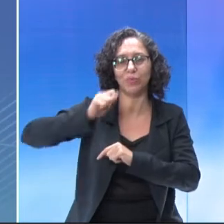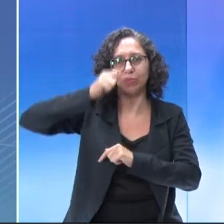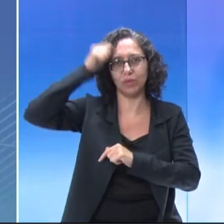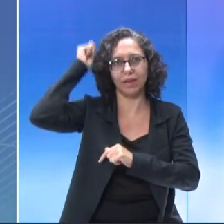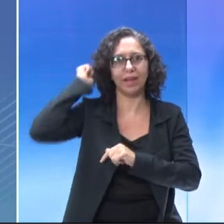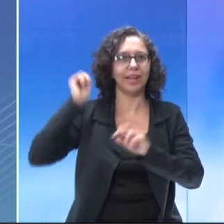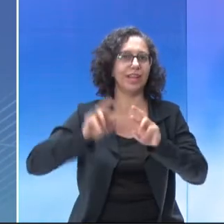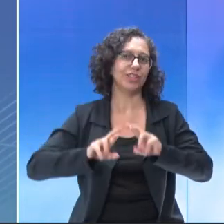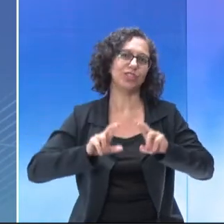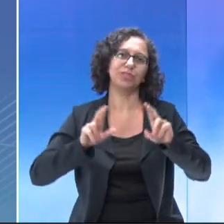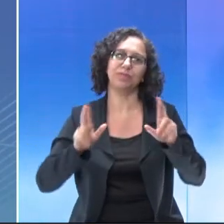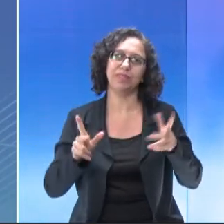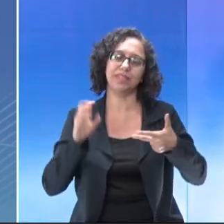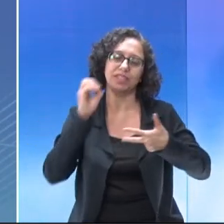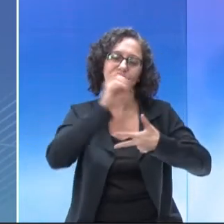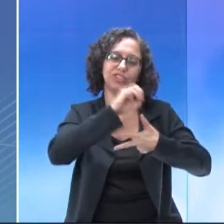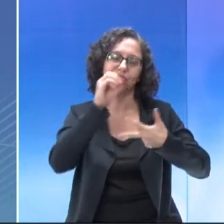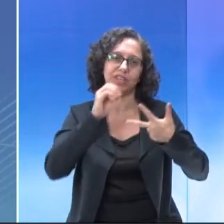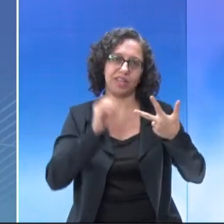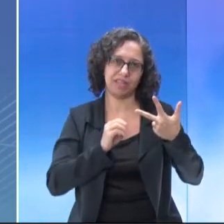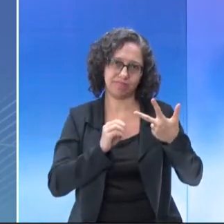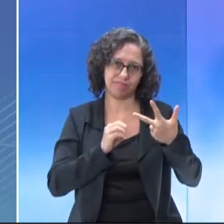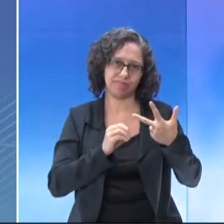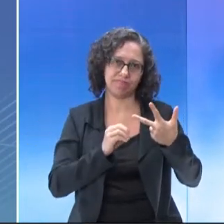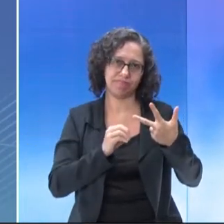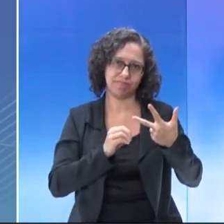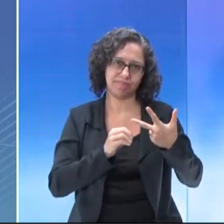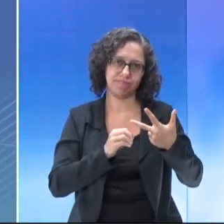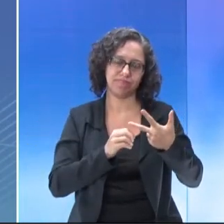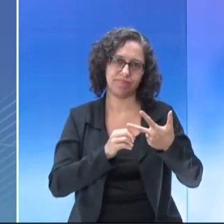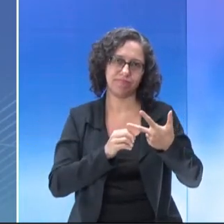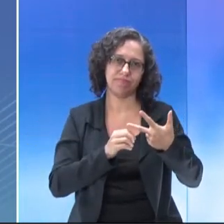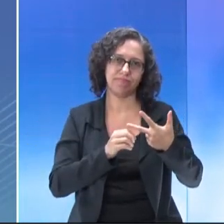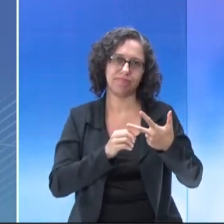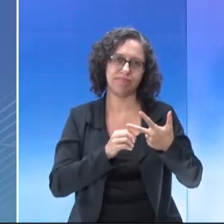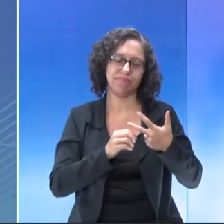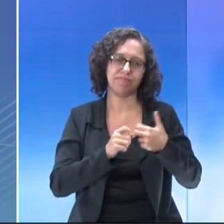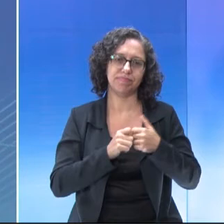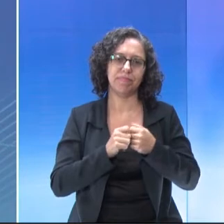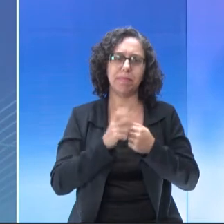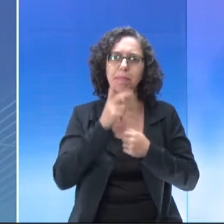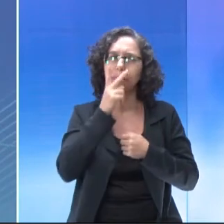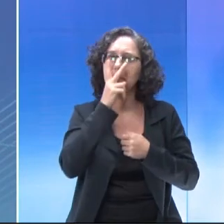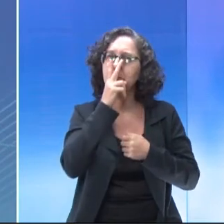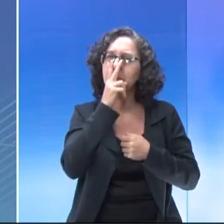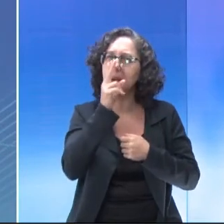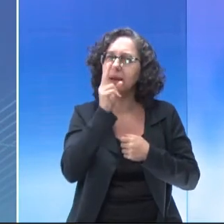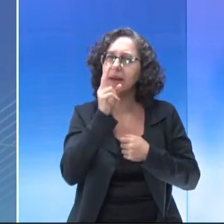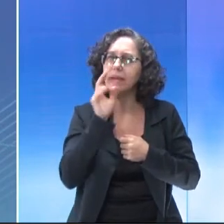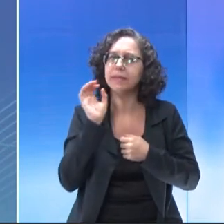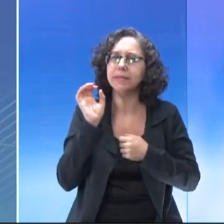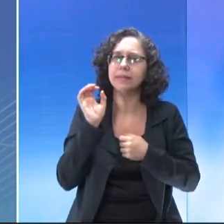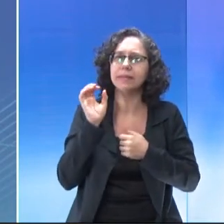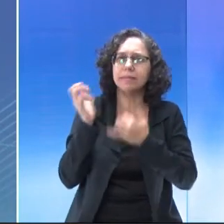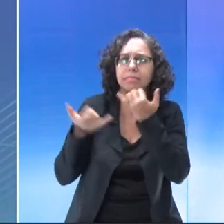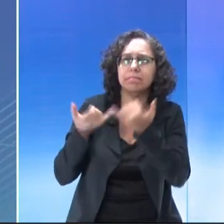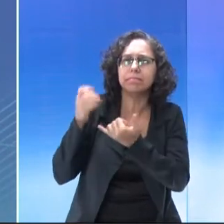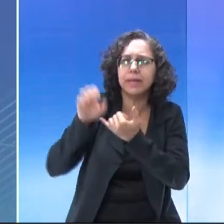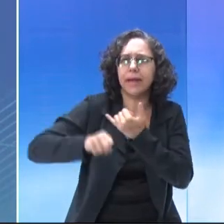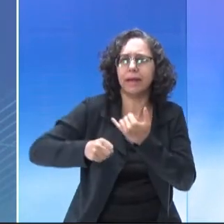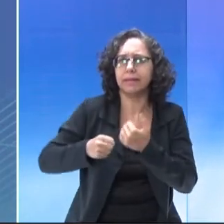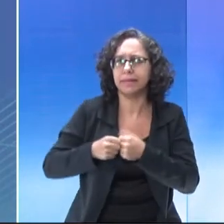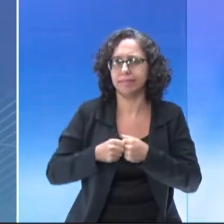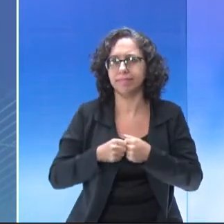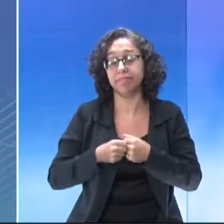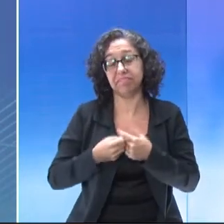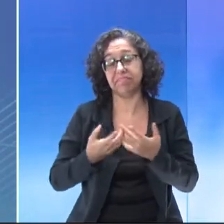questões de vestibulares é muito diferente do Enem. Eles são pegadinhas, porque se você não estiver